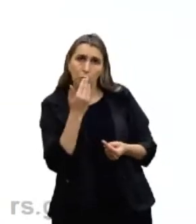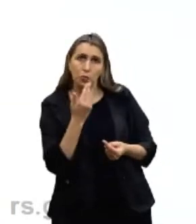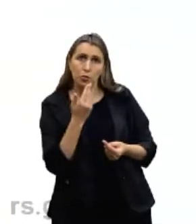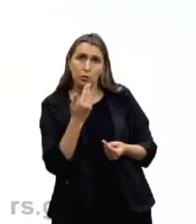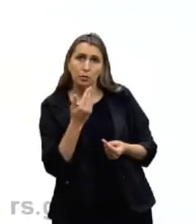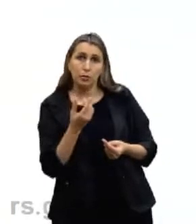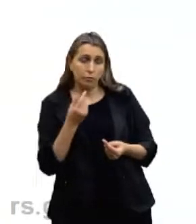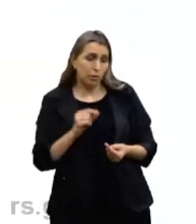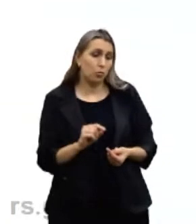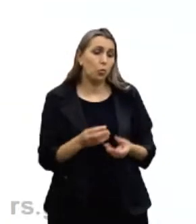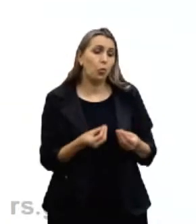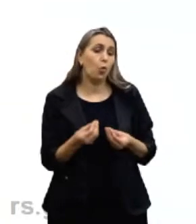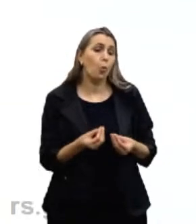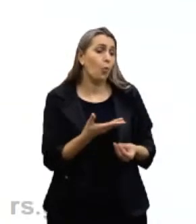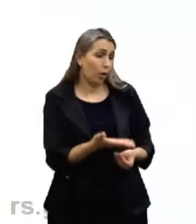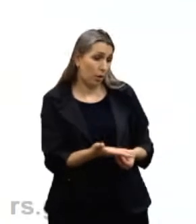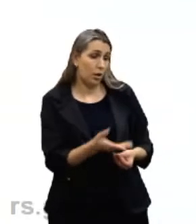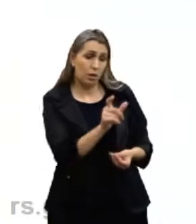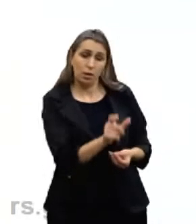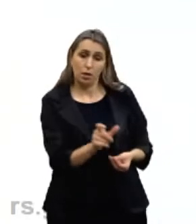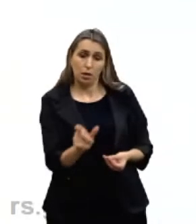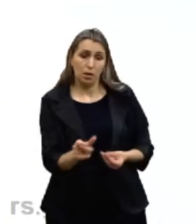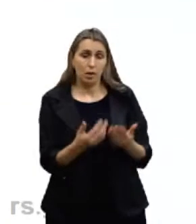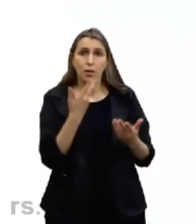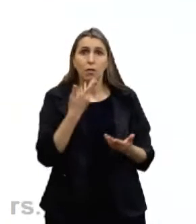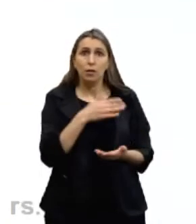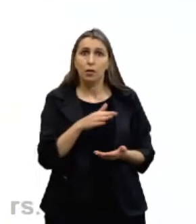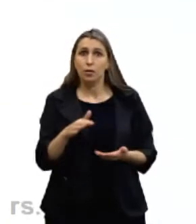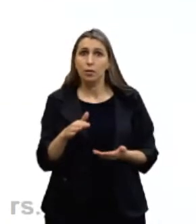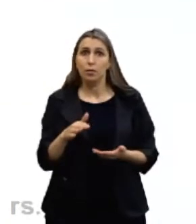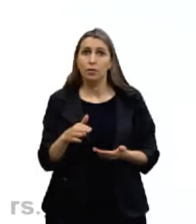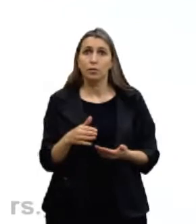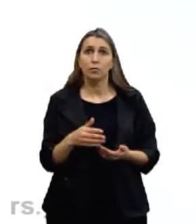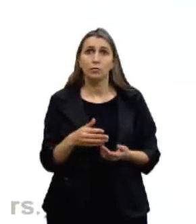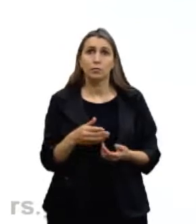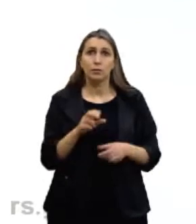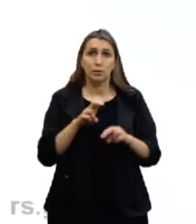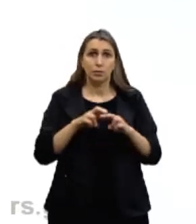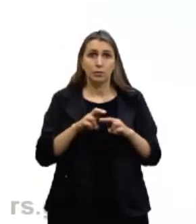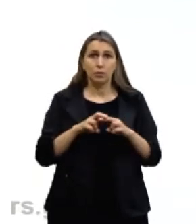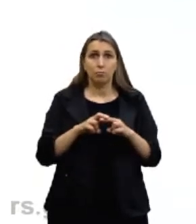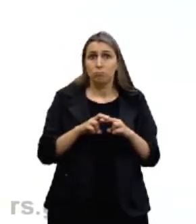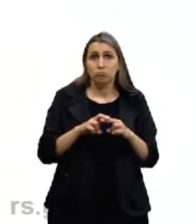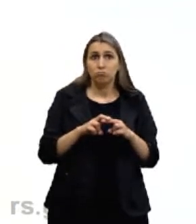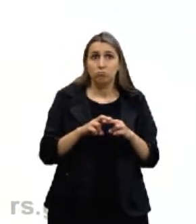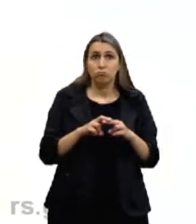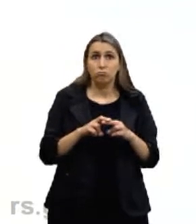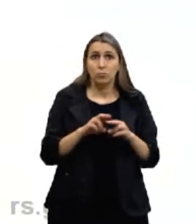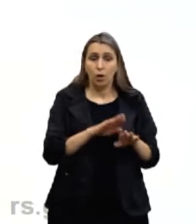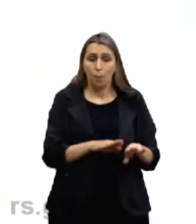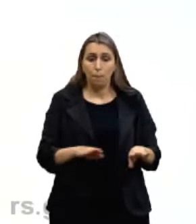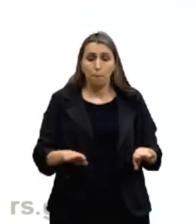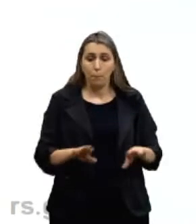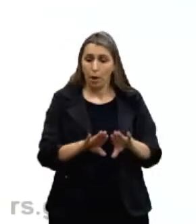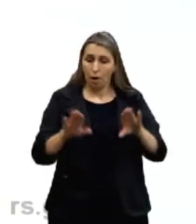comida e vendo a reação desses dessas crianças que tava sentado estavam abaixo da mesa na verdade né